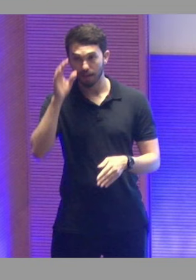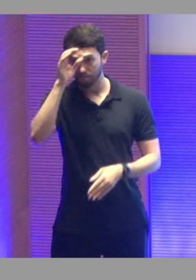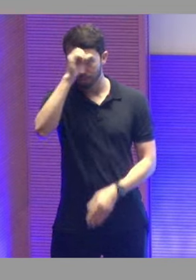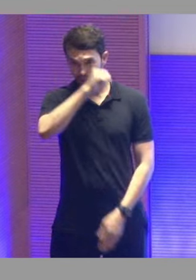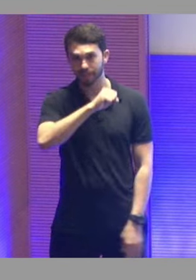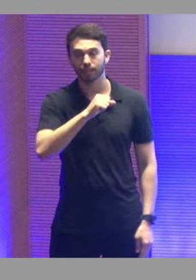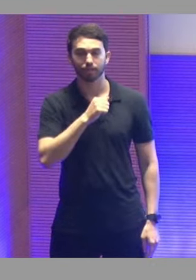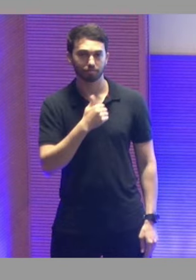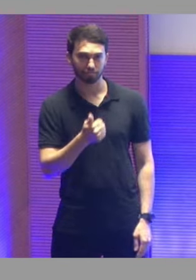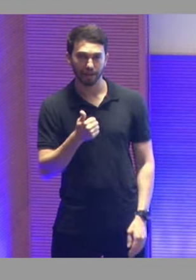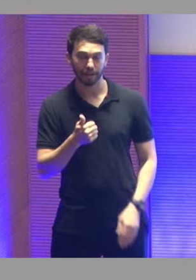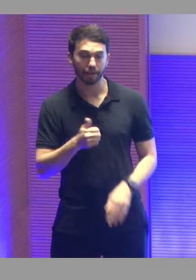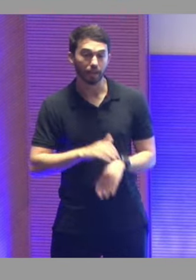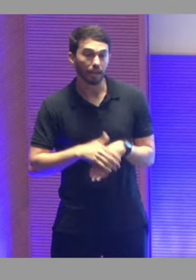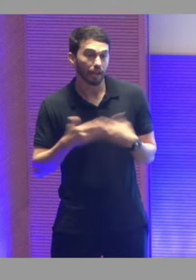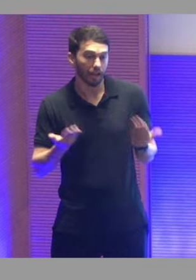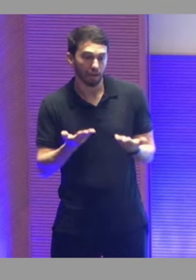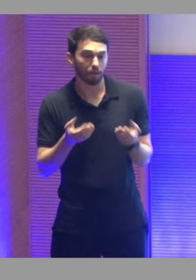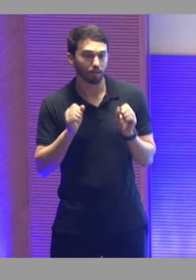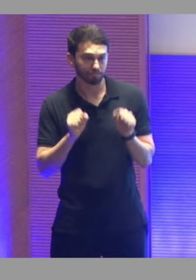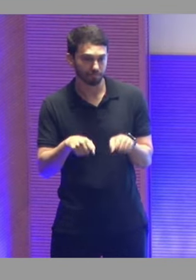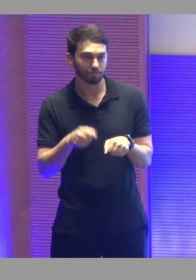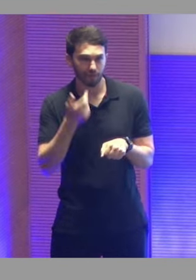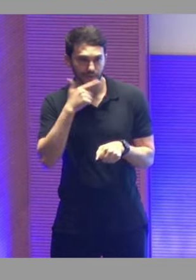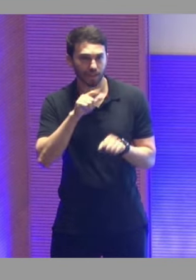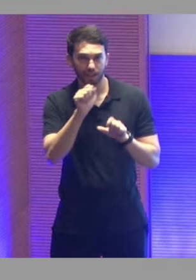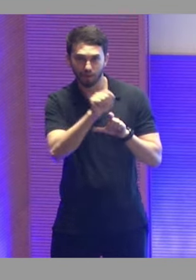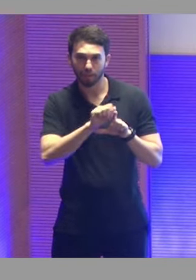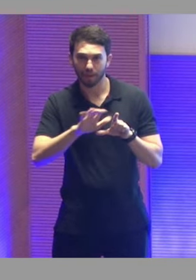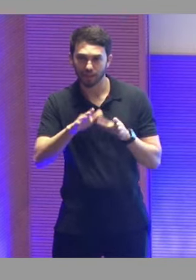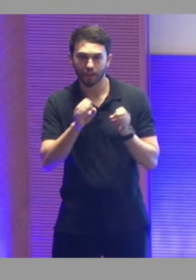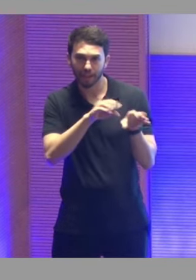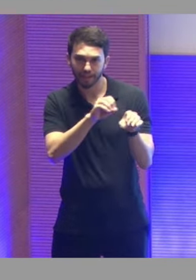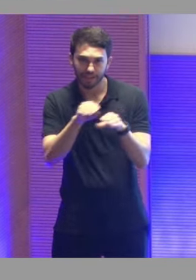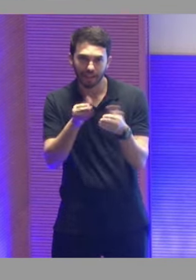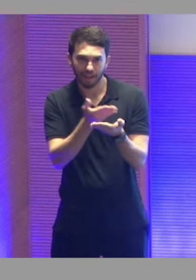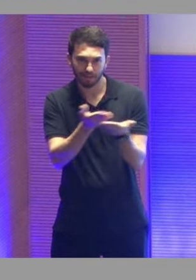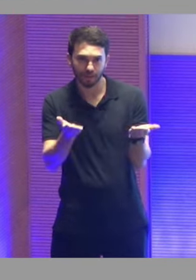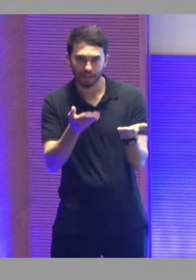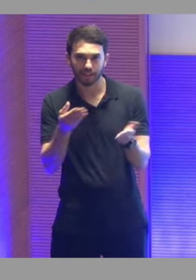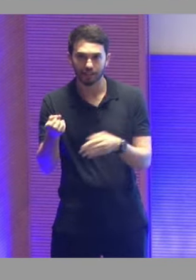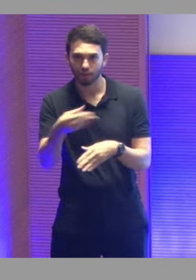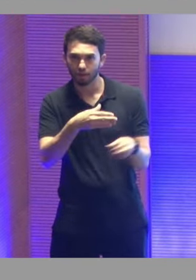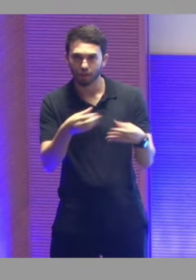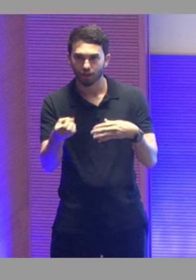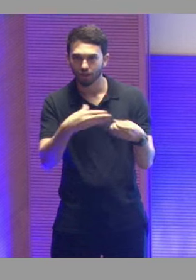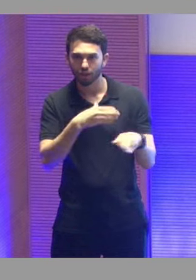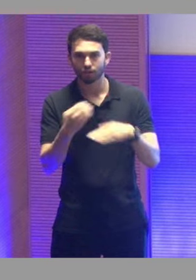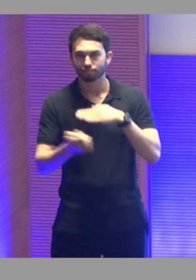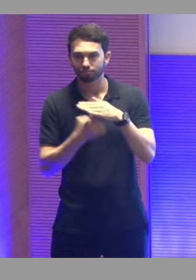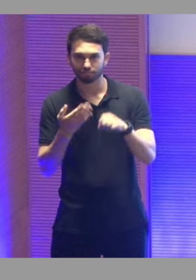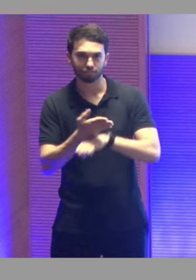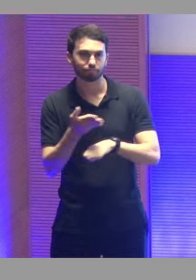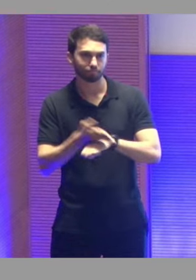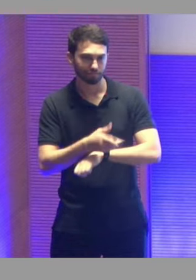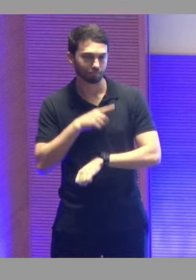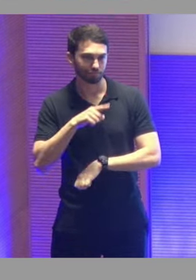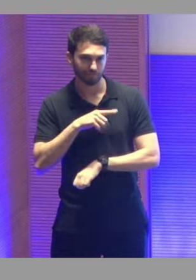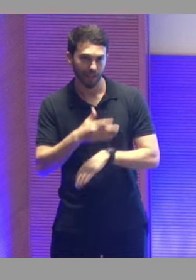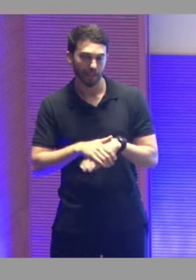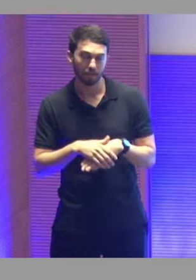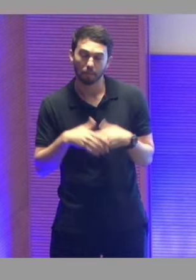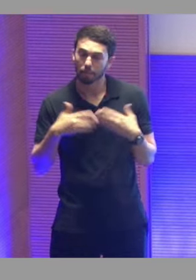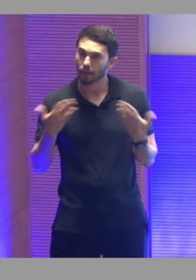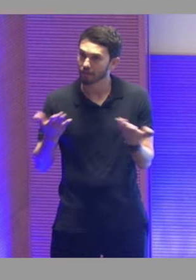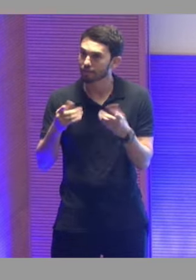aprendizado e podem talvez compartilhar todo esse aprendizado com as empresas que estão chegando agora nessa agenda